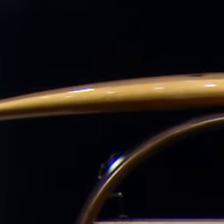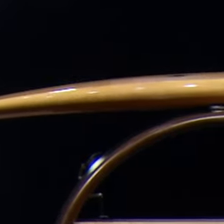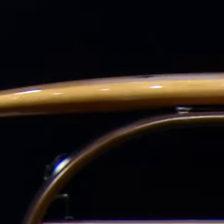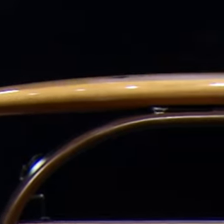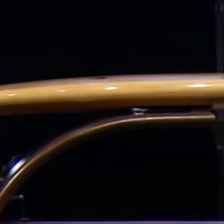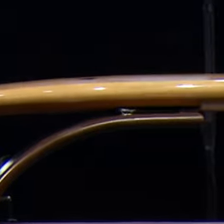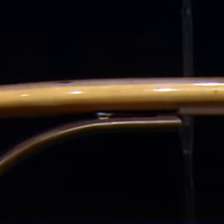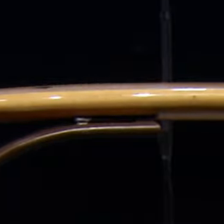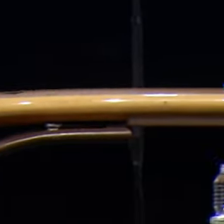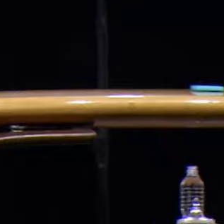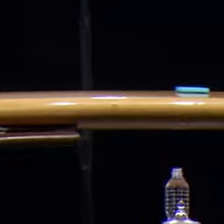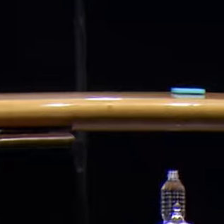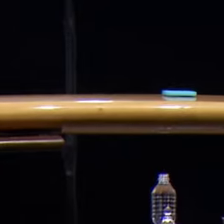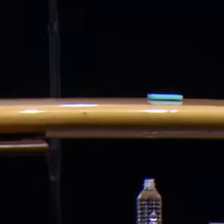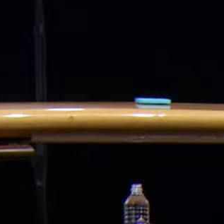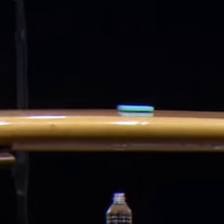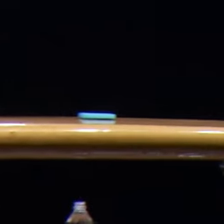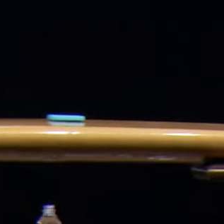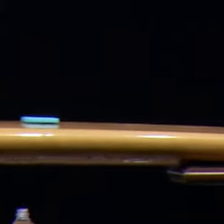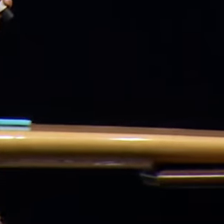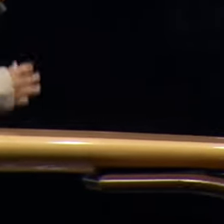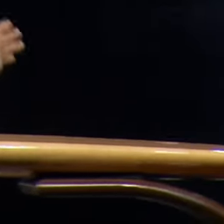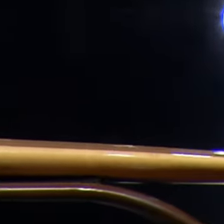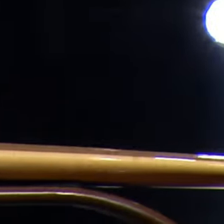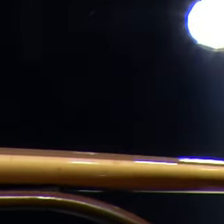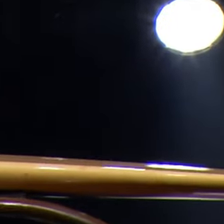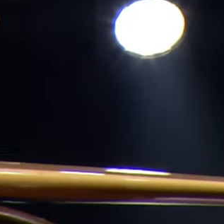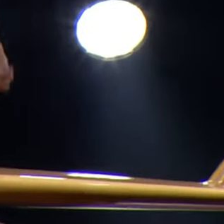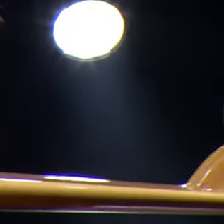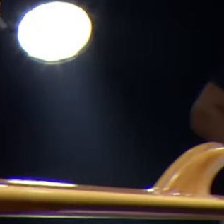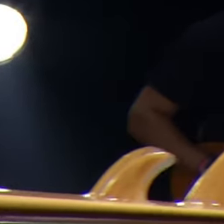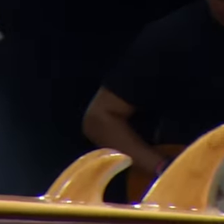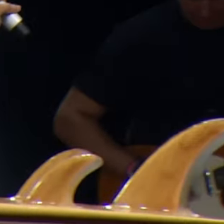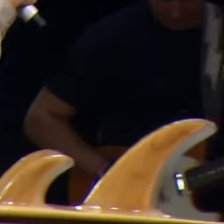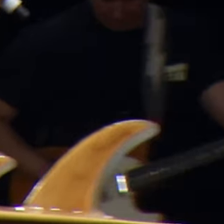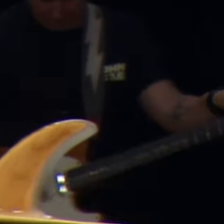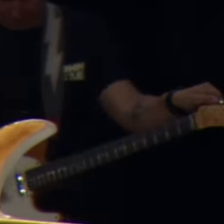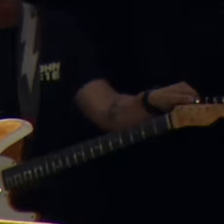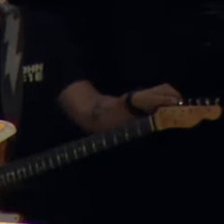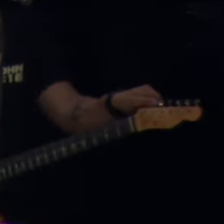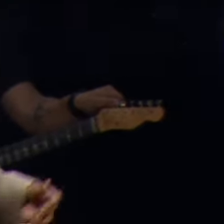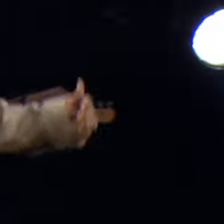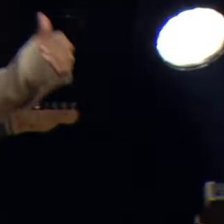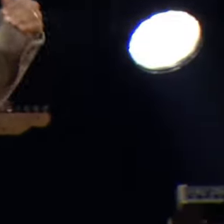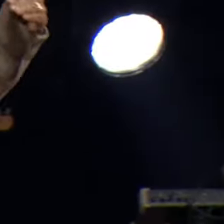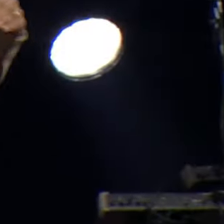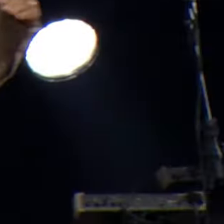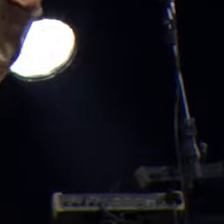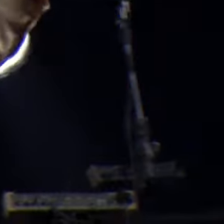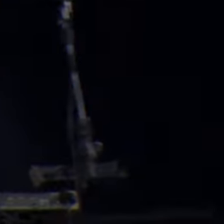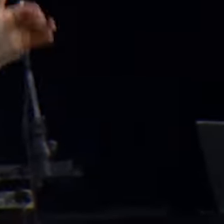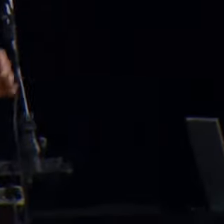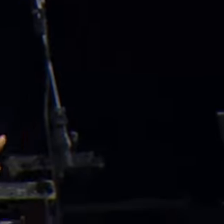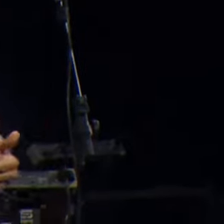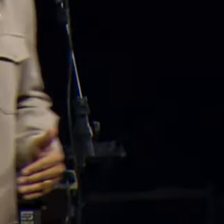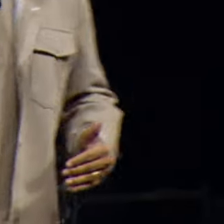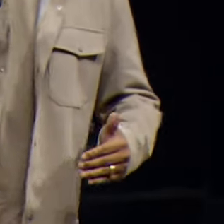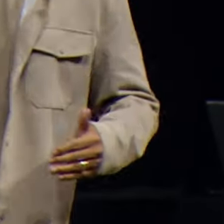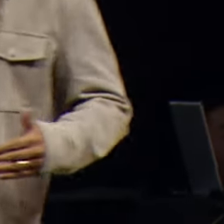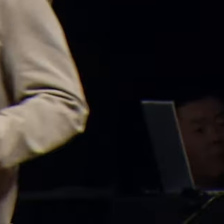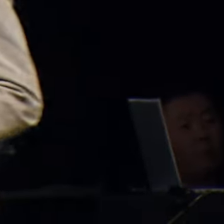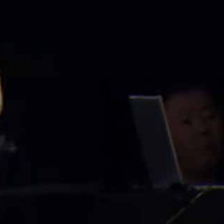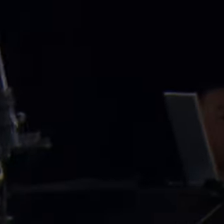lábios e participa desse momento de Clamor a Bíblia diz quando nós clamamos Deus responde então quero que você abra os teus lábios agora e começa a Clamar